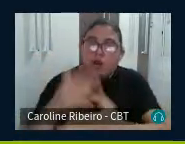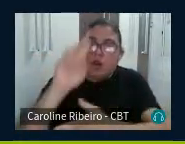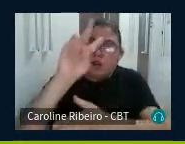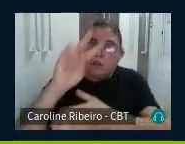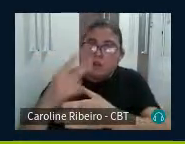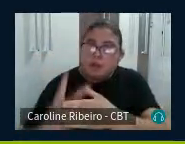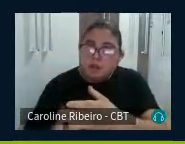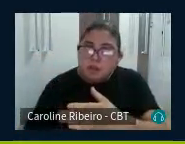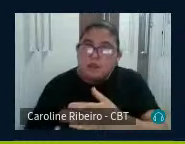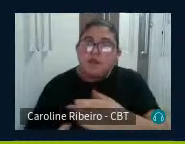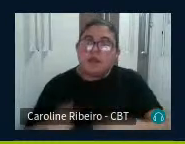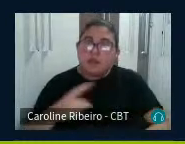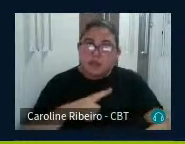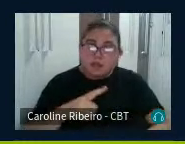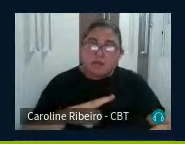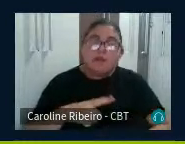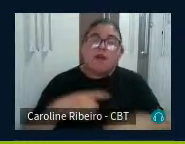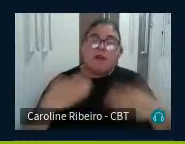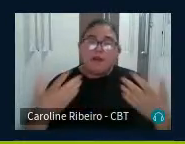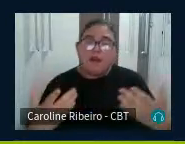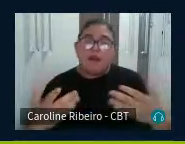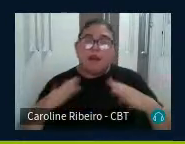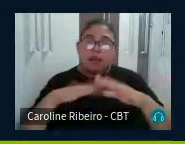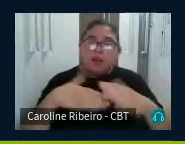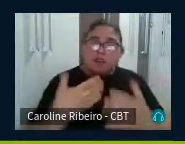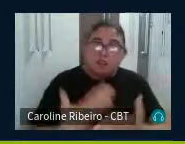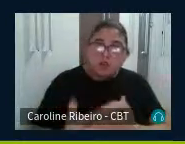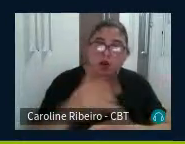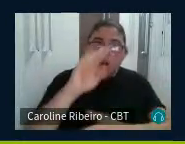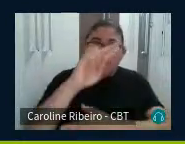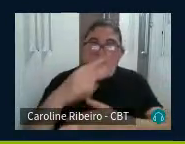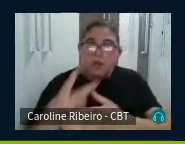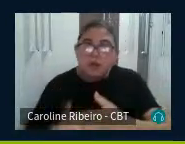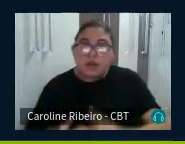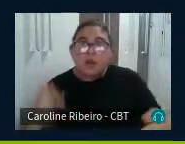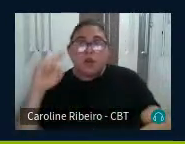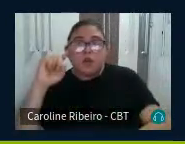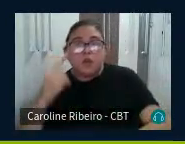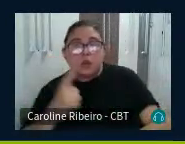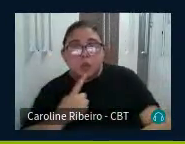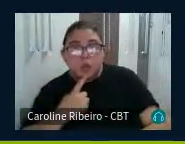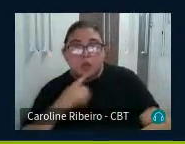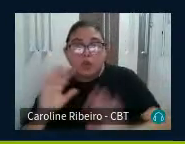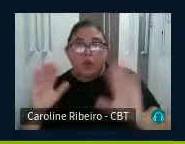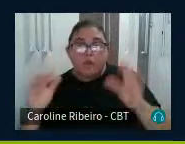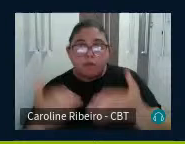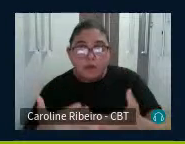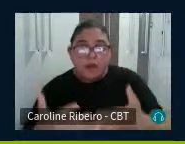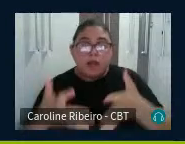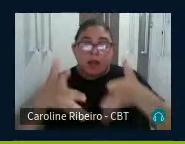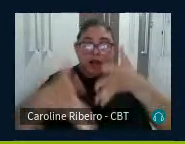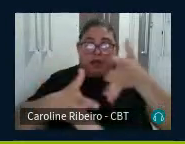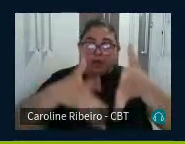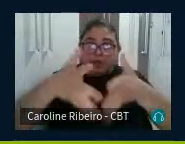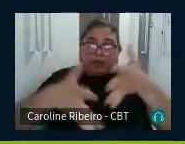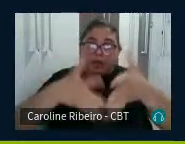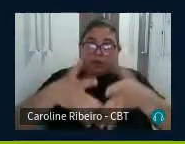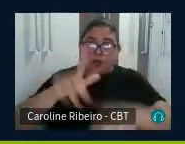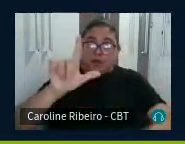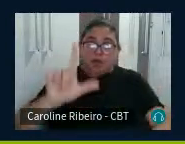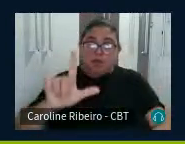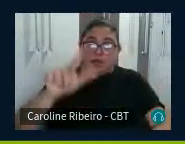que é a escola bilíngue, é aquela escola que ela trabalha com surdo, como a Libras é a primeira